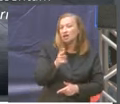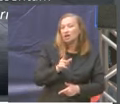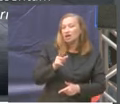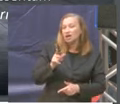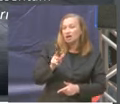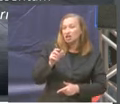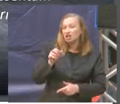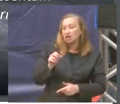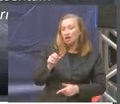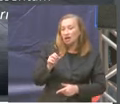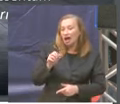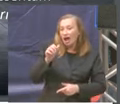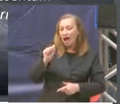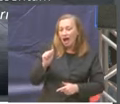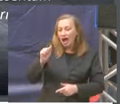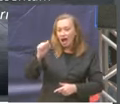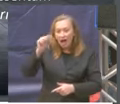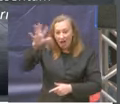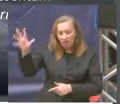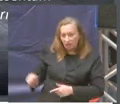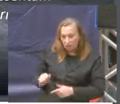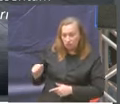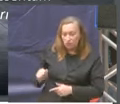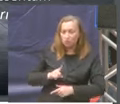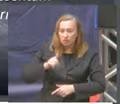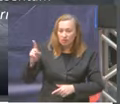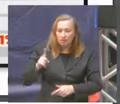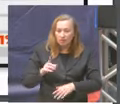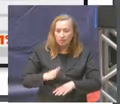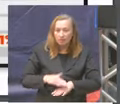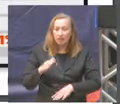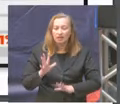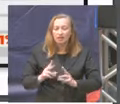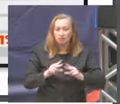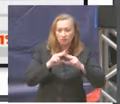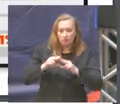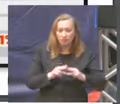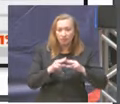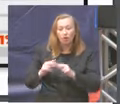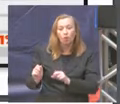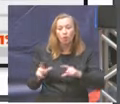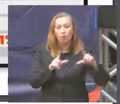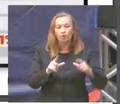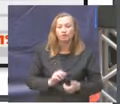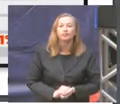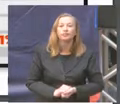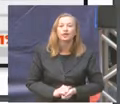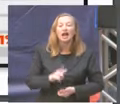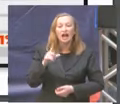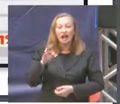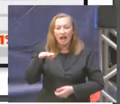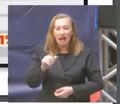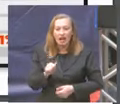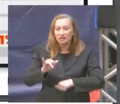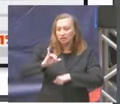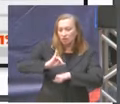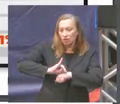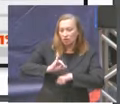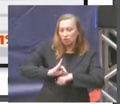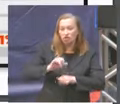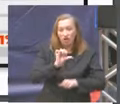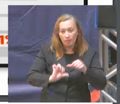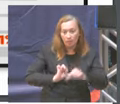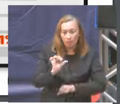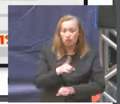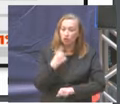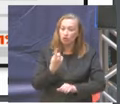enquanto a gente recicla apenas 4%. Próximo, por favor. Aí, na lata de alumínio, a gente já muda esse cenário. A gente é